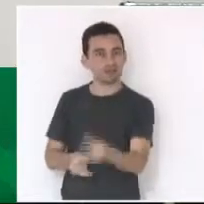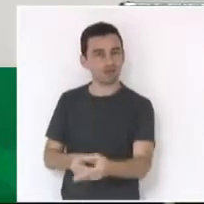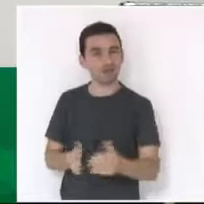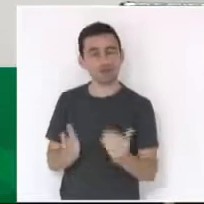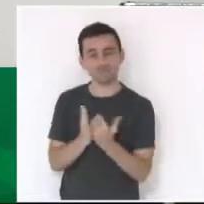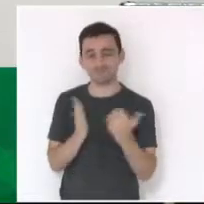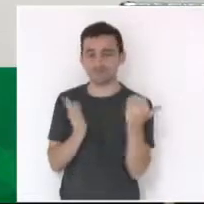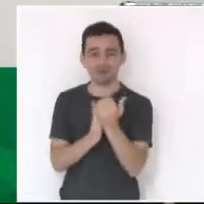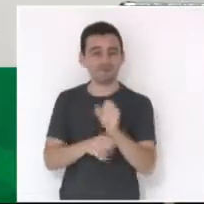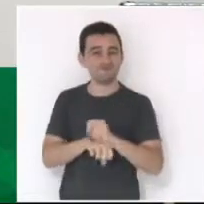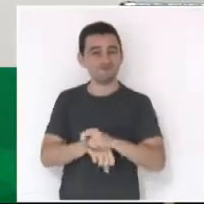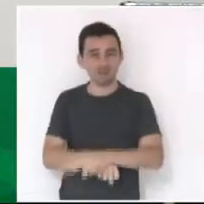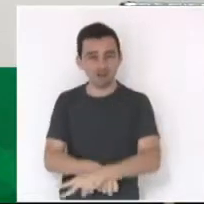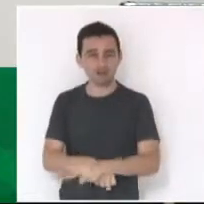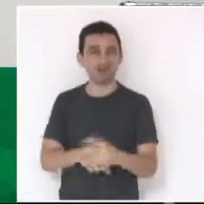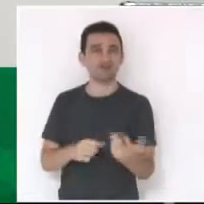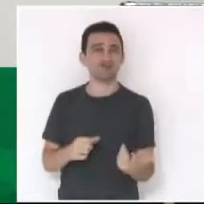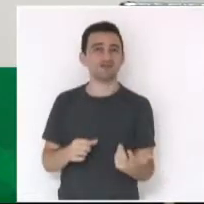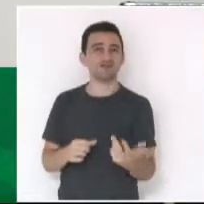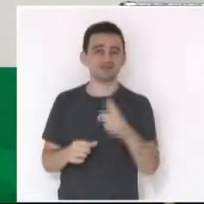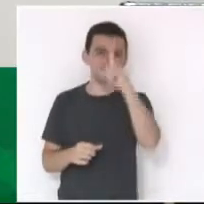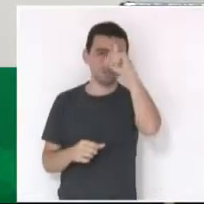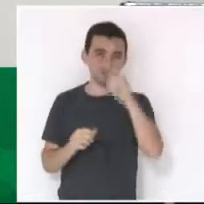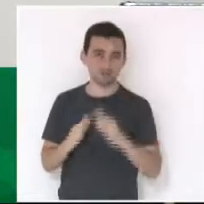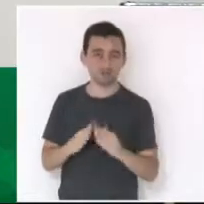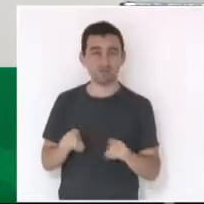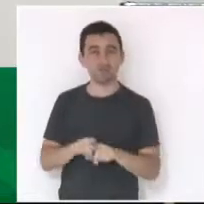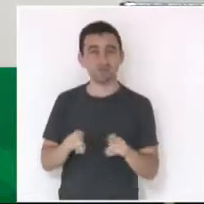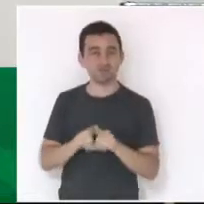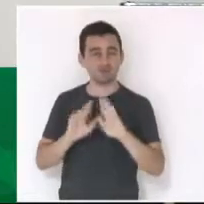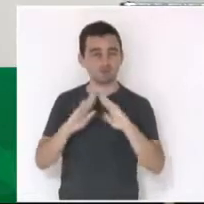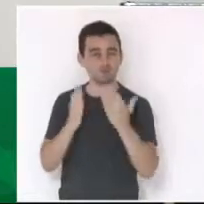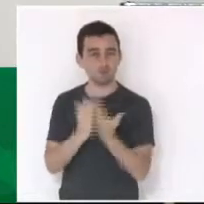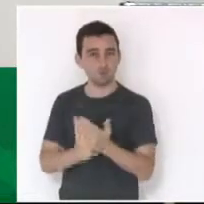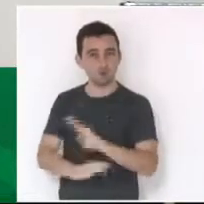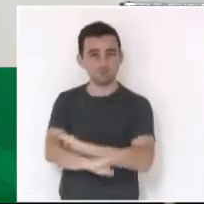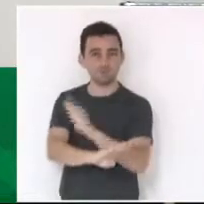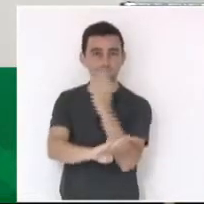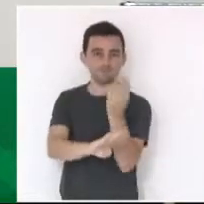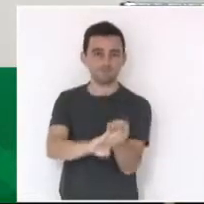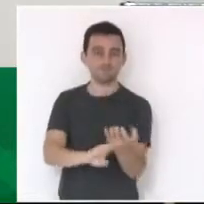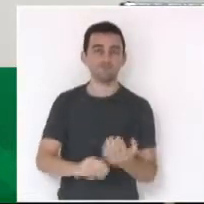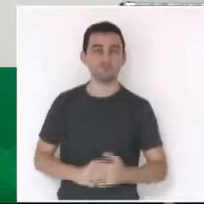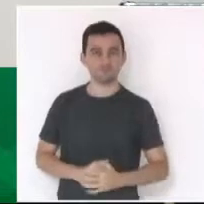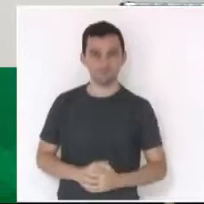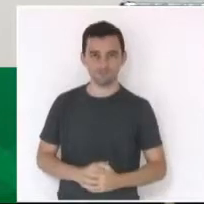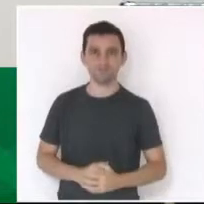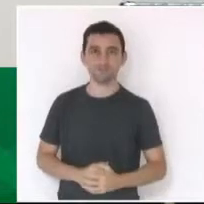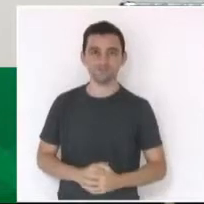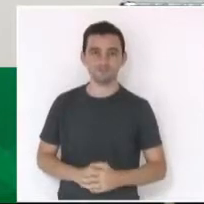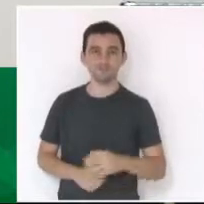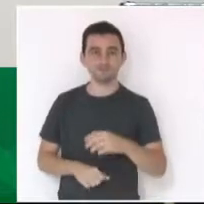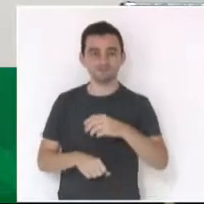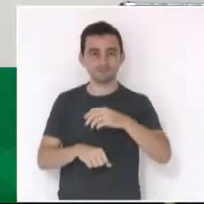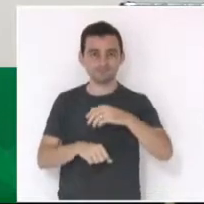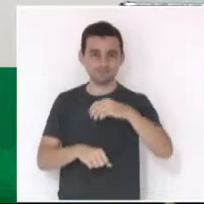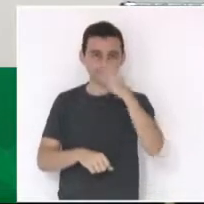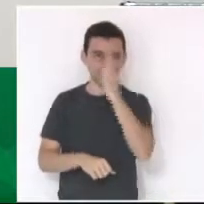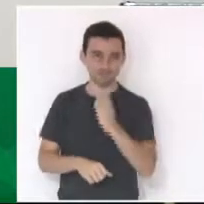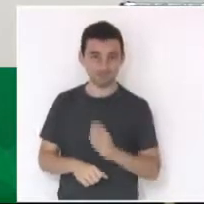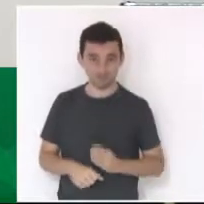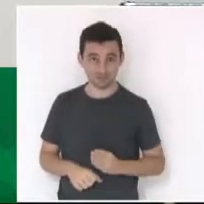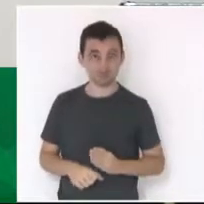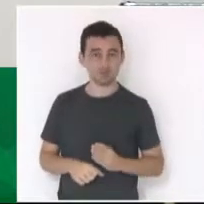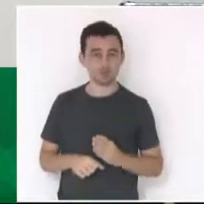e escolas de tempo integral integral é um país solidário de igualdade de oportunidade